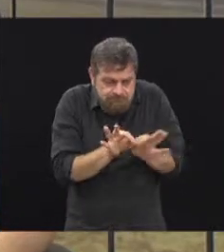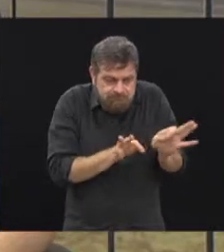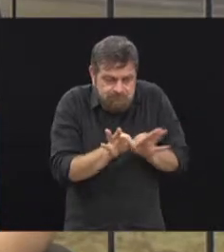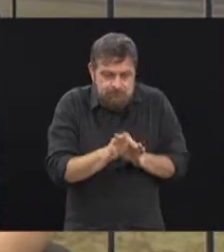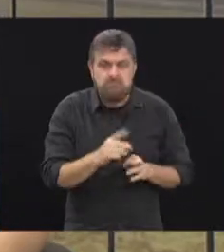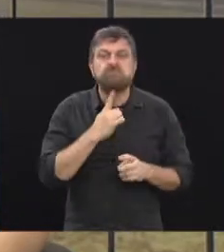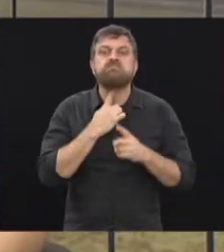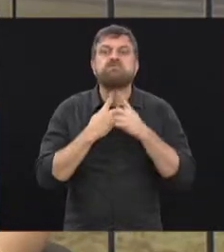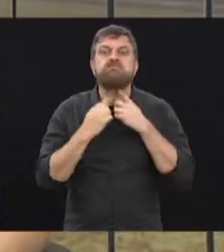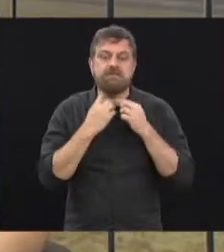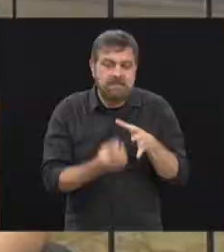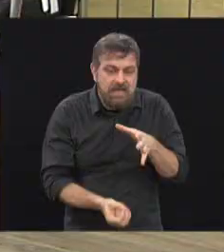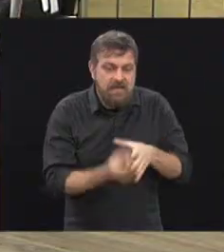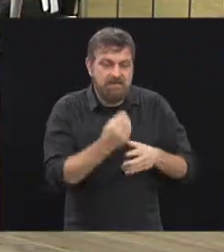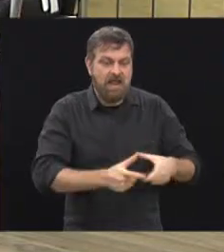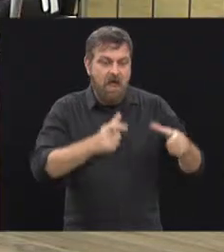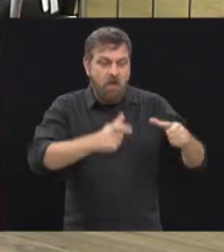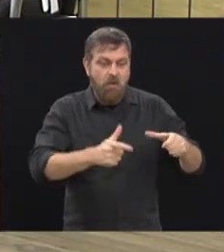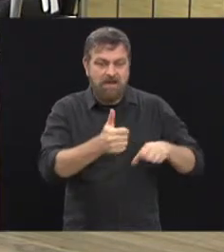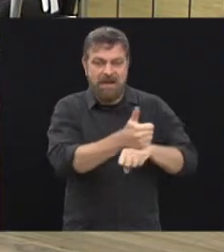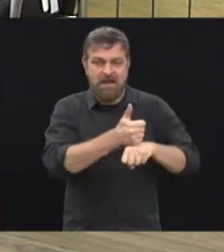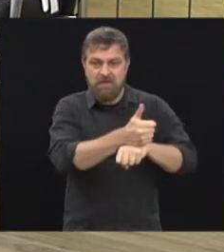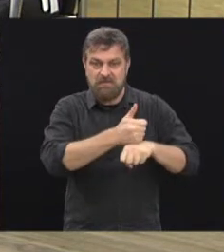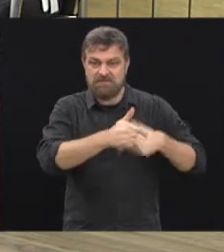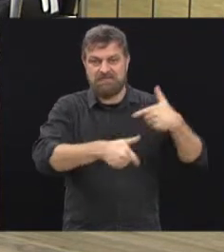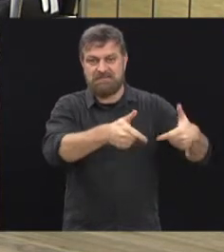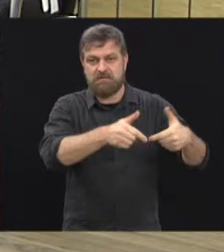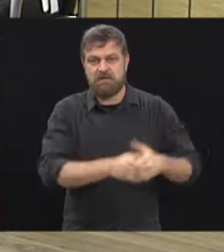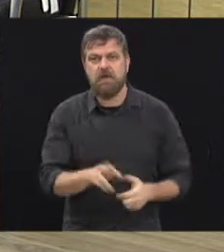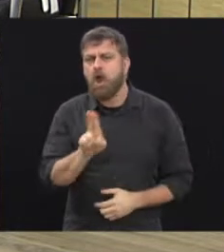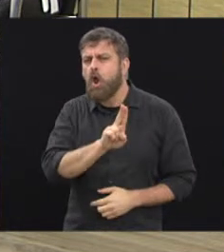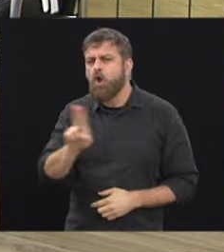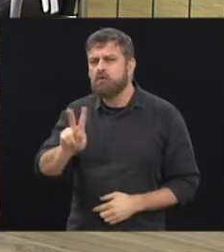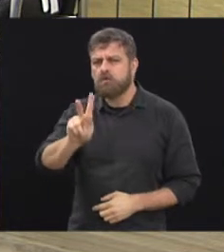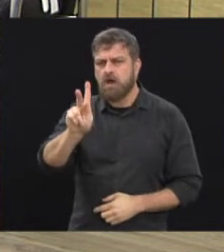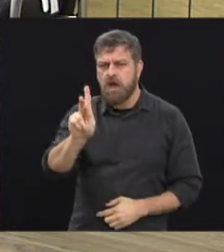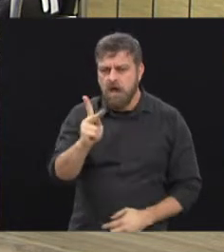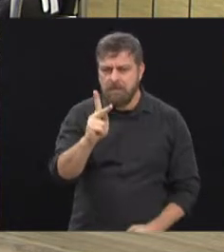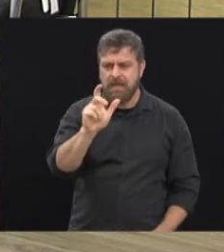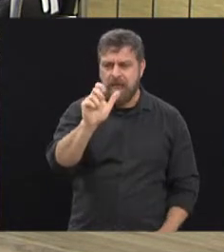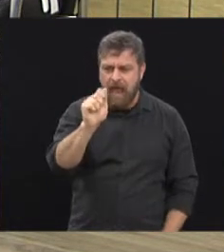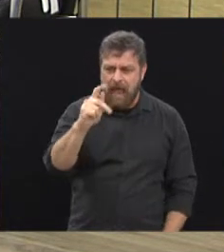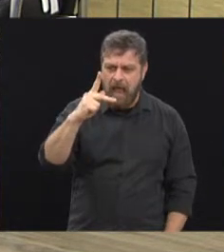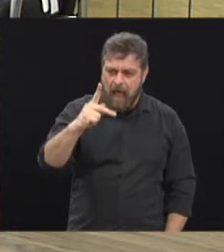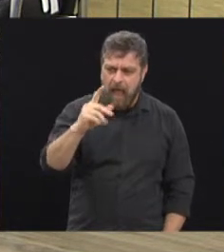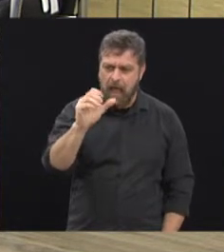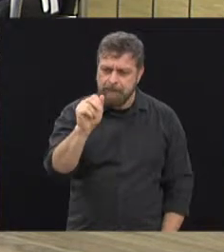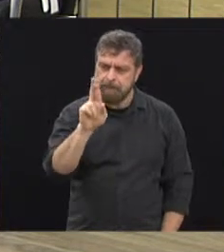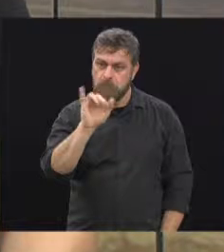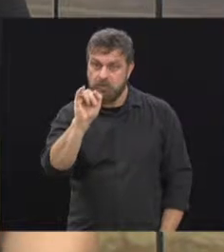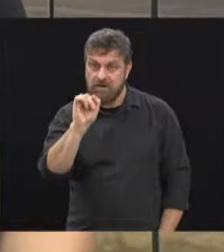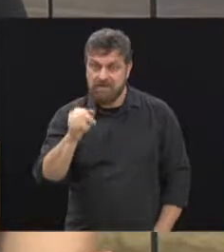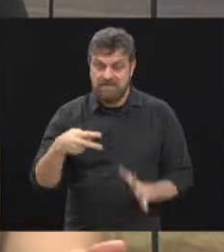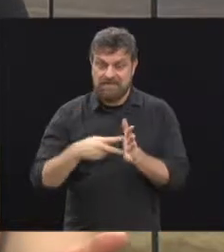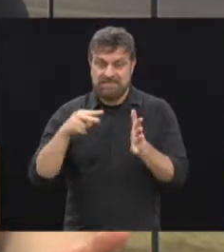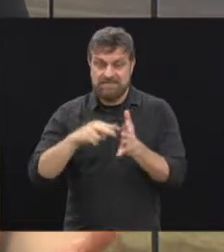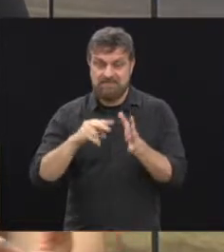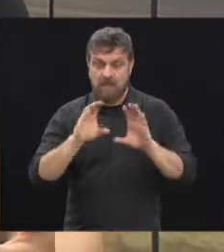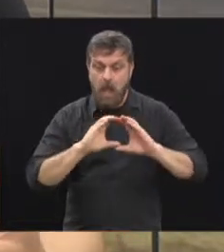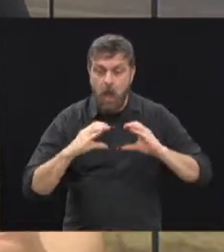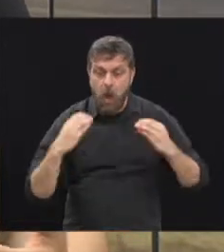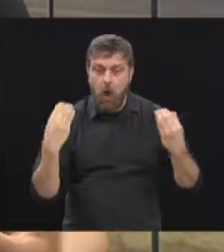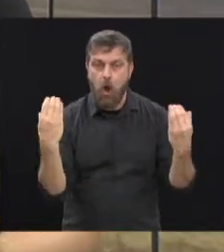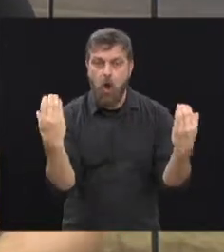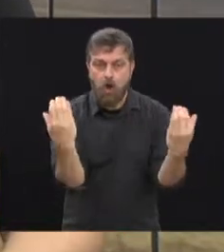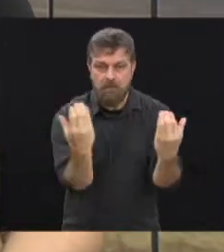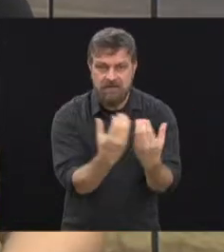a vontade de abrir a agência. E o nome Rapori, de onde que vocês tiraram? Rapori significa comunidade em Maori.